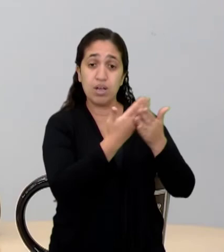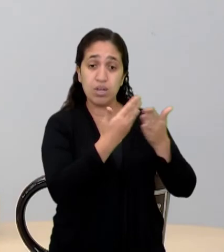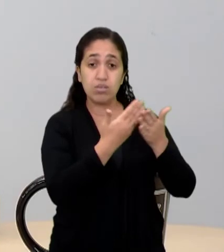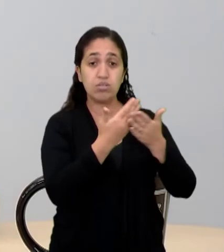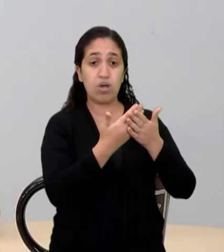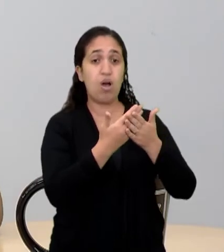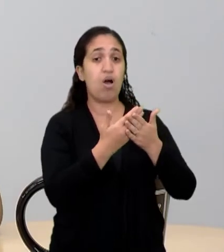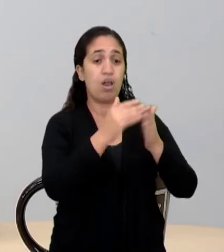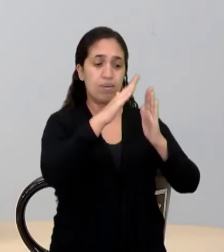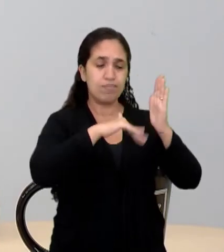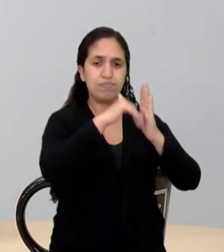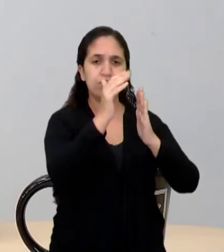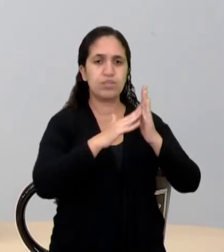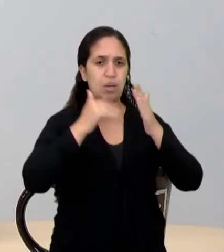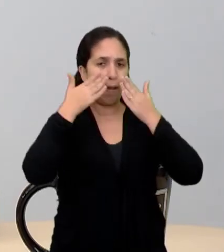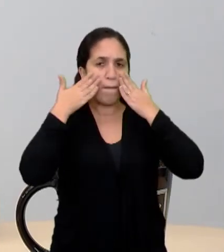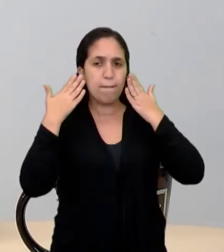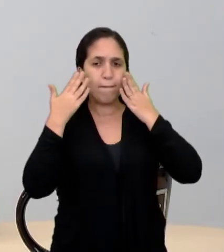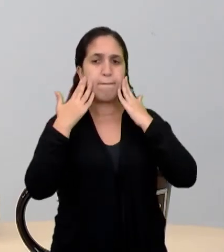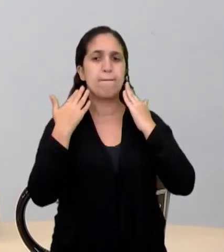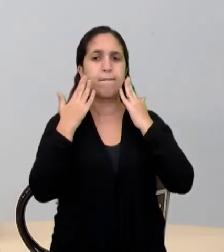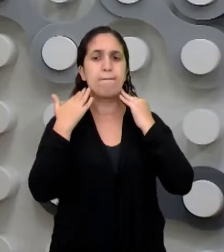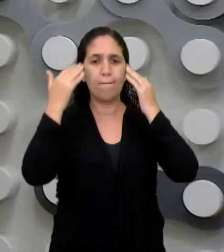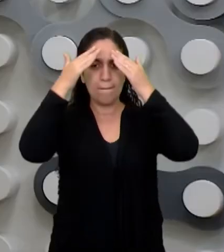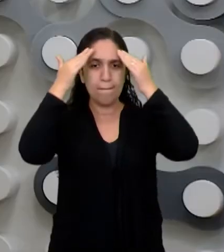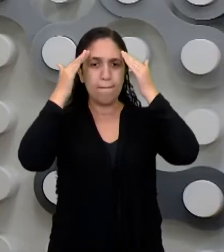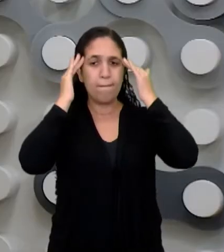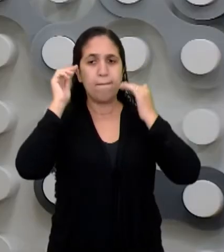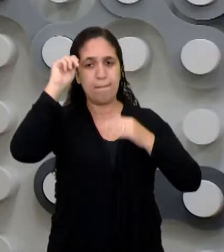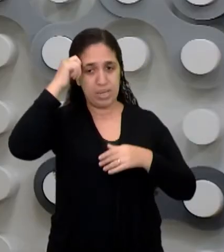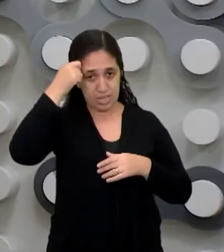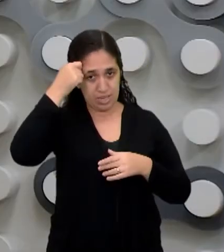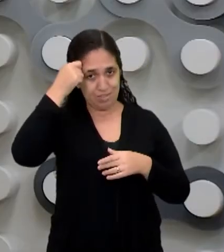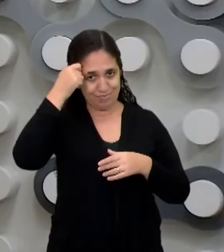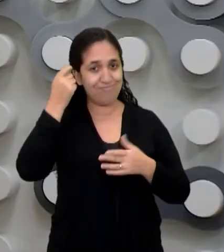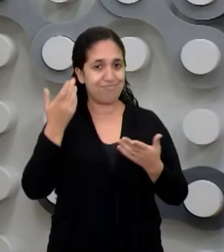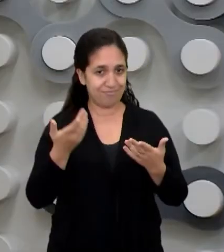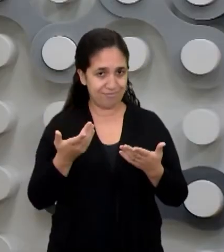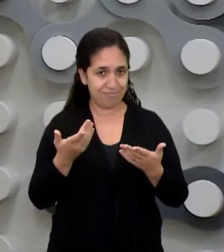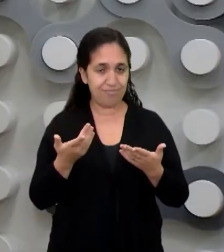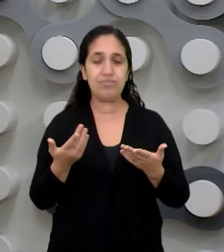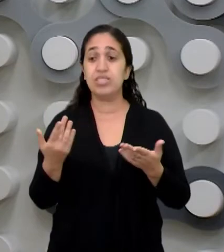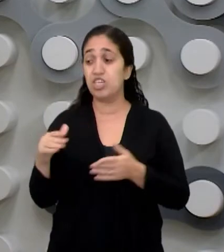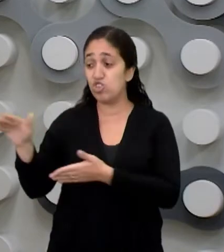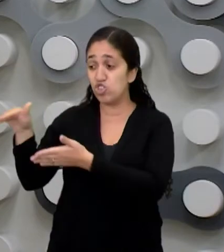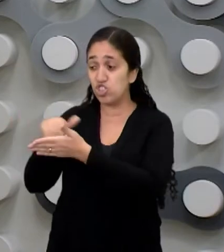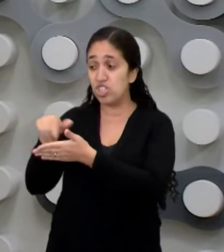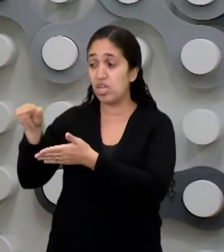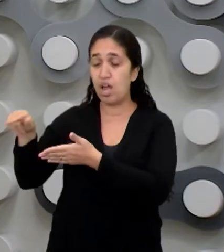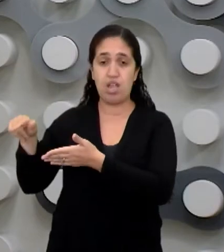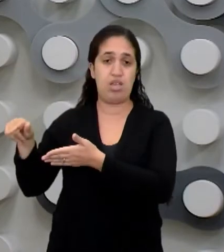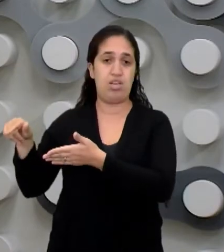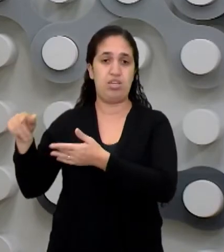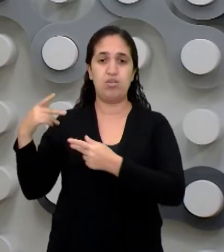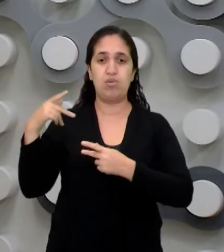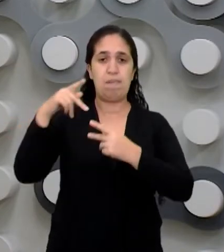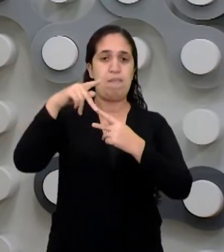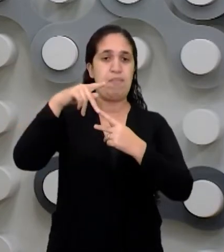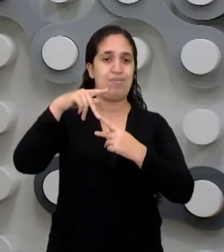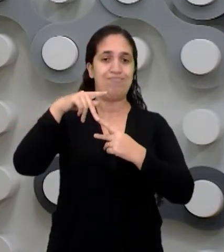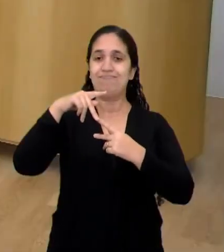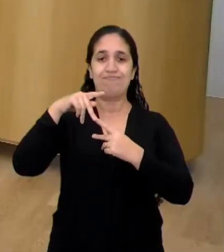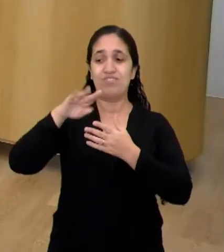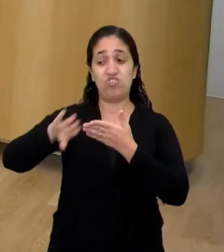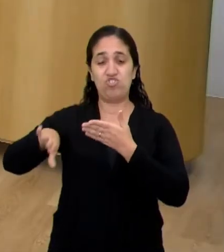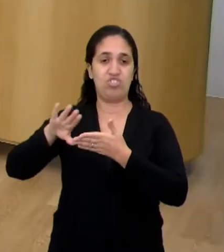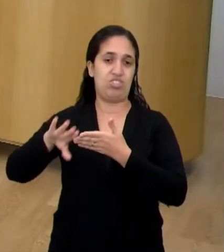tintas negras para poder representar, né? Quer dizer, tira do negro, além de estereotipar, ainda tira do negro o papel de representar ele mesmo, né? Exato. É